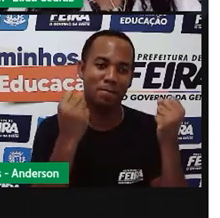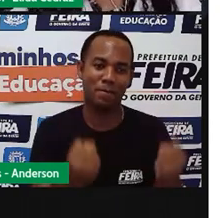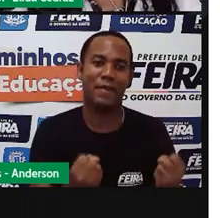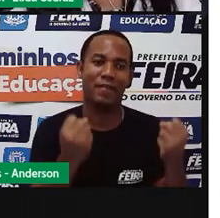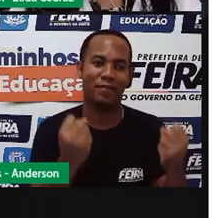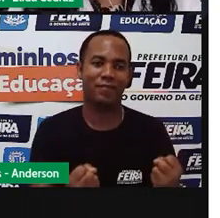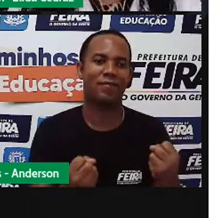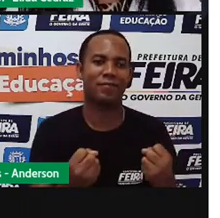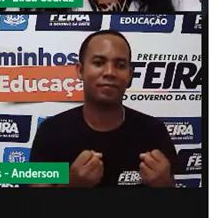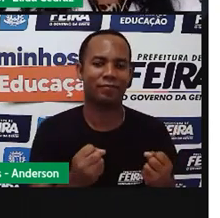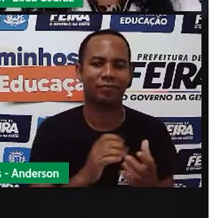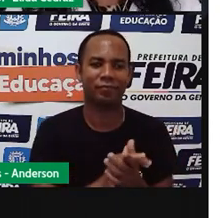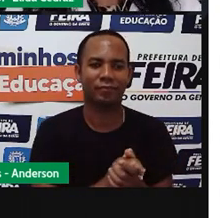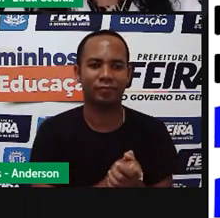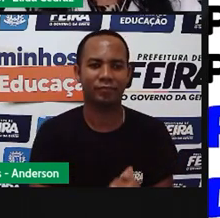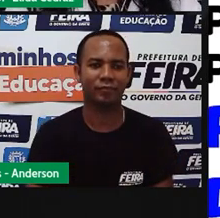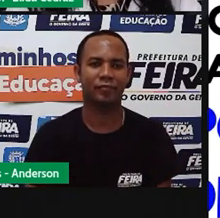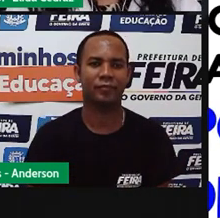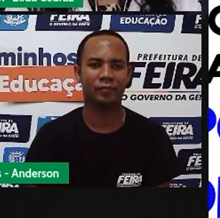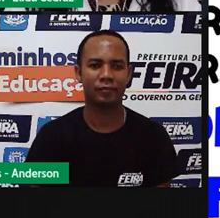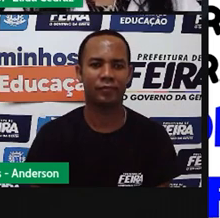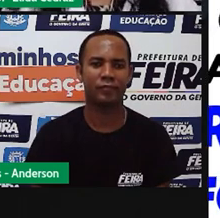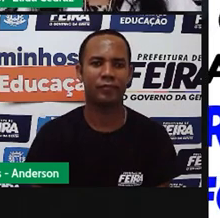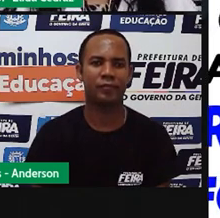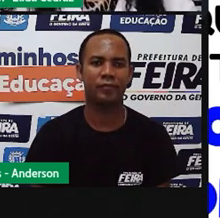peso e ela não deforma.